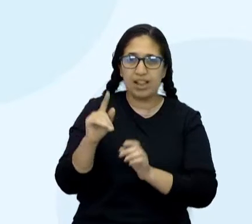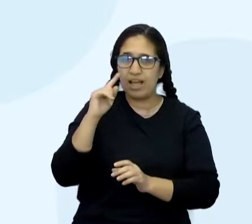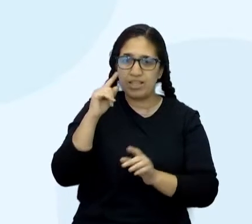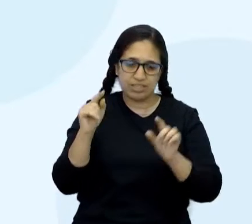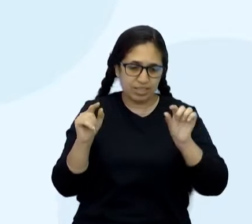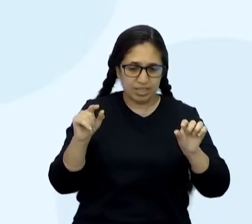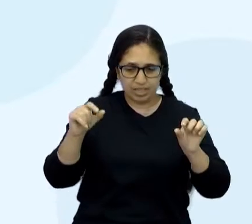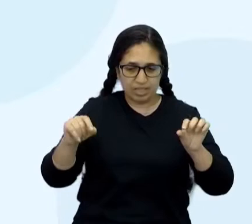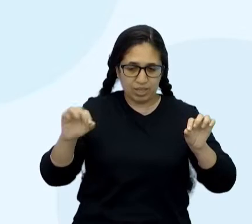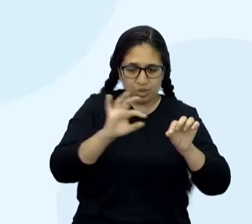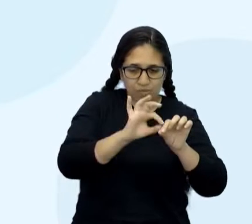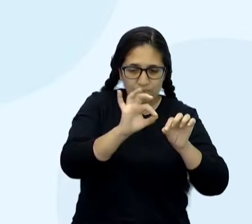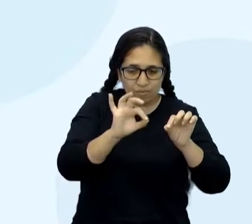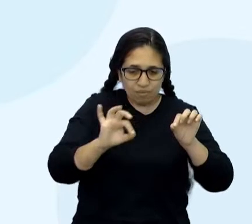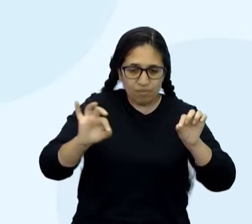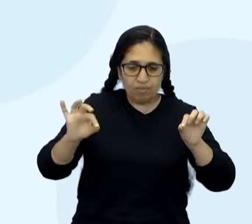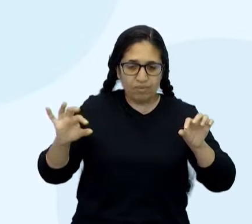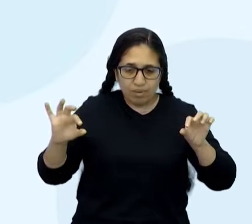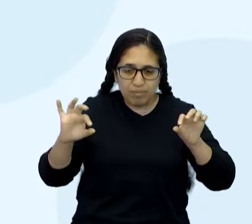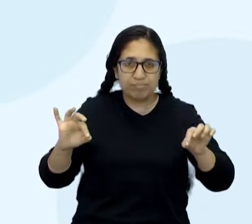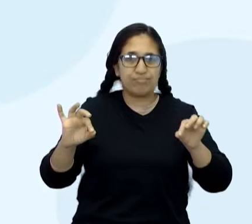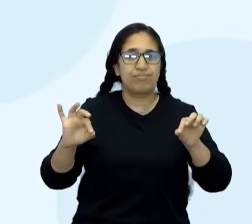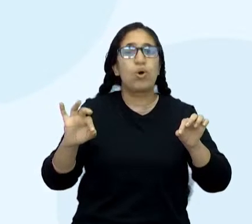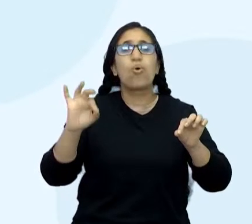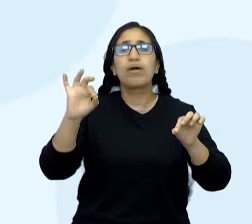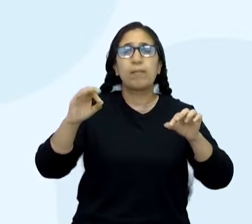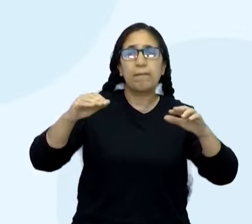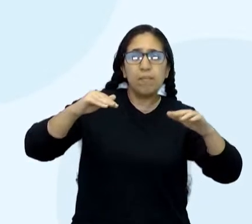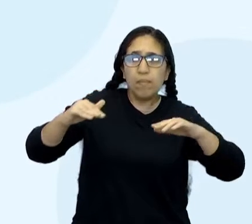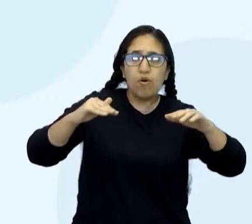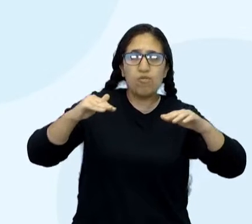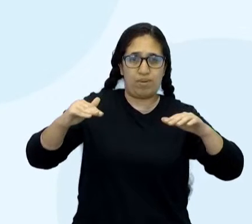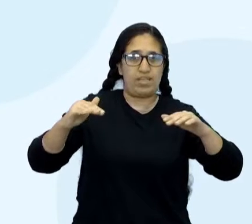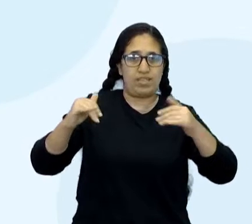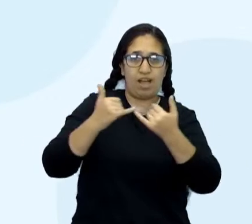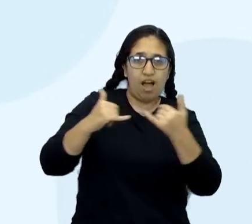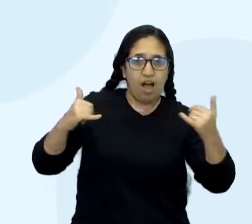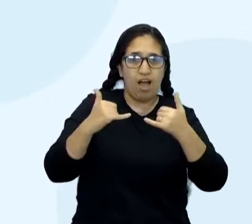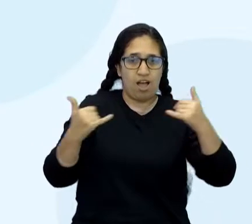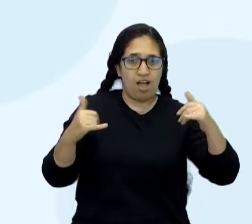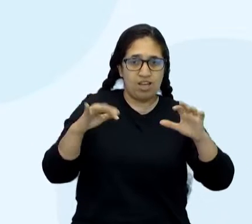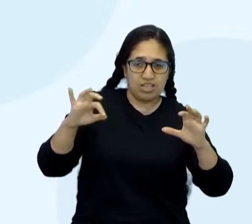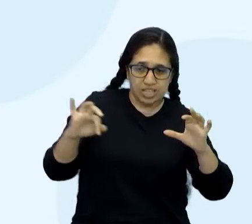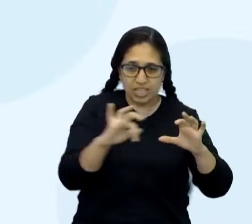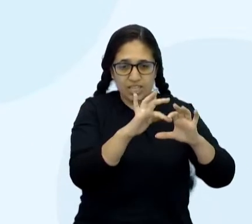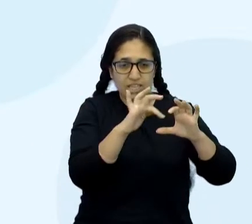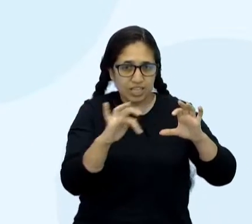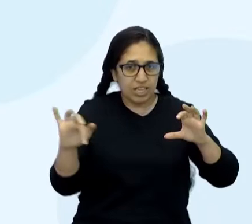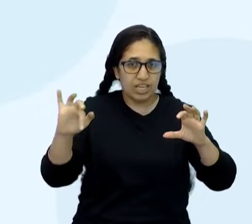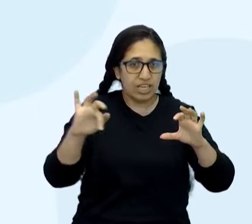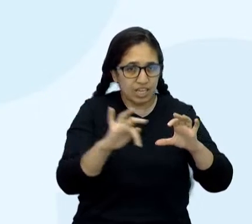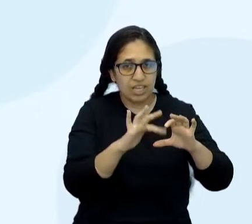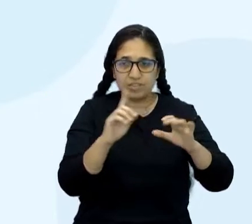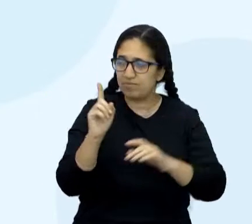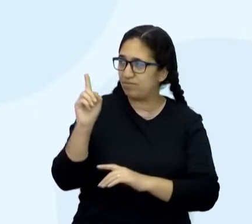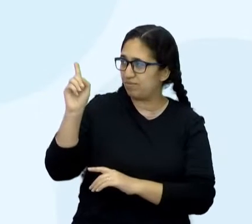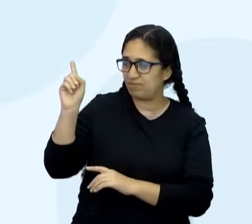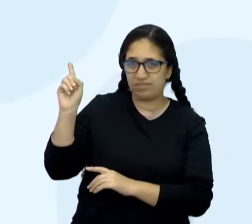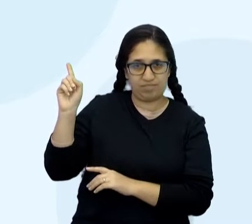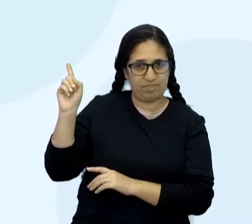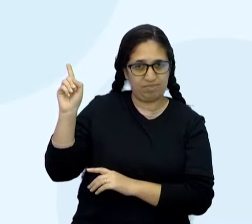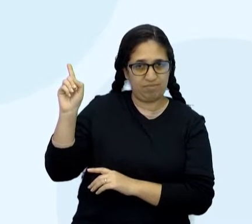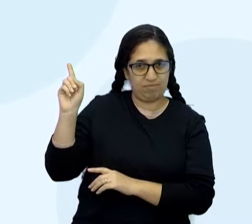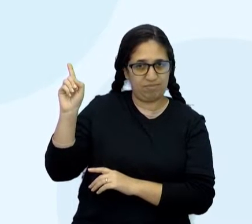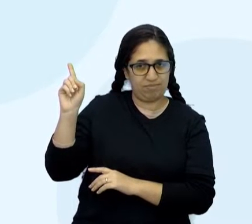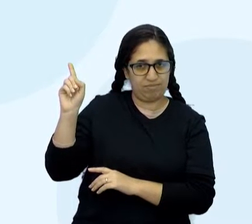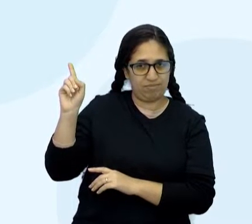ligados por um fio condutor, ocorre uma movimentação de cargas. Essa movimentação ordenada a gente vai chamar de corrente